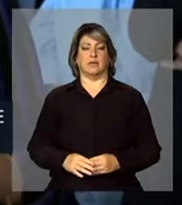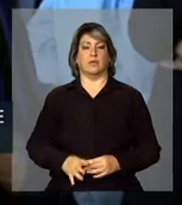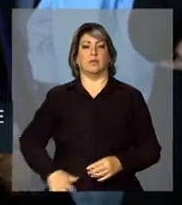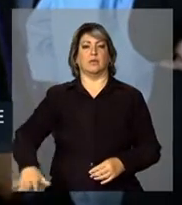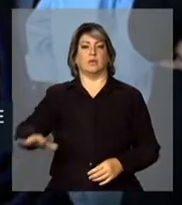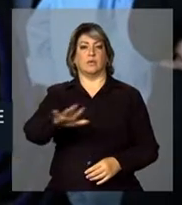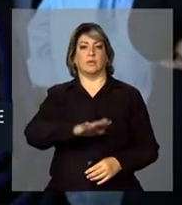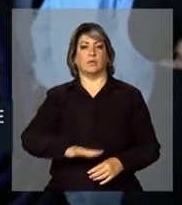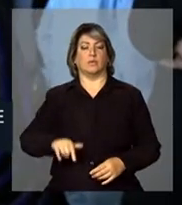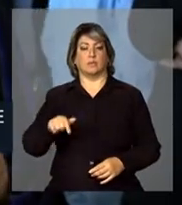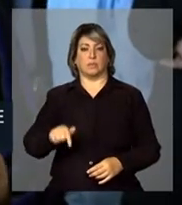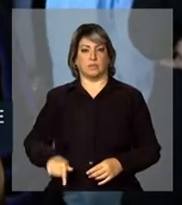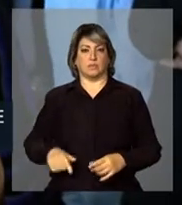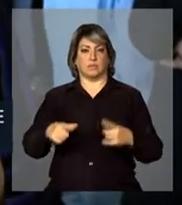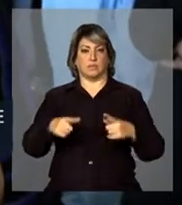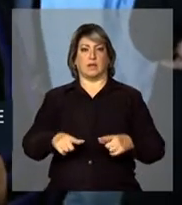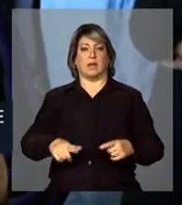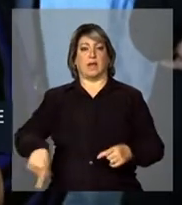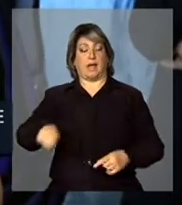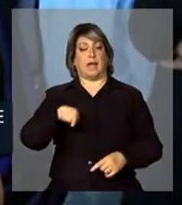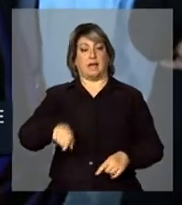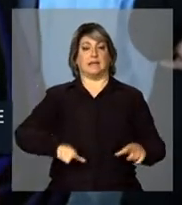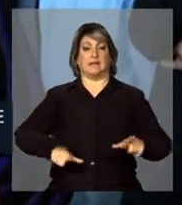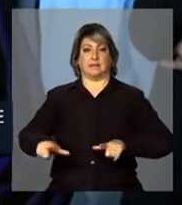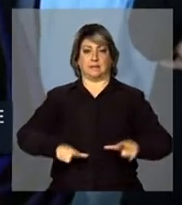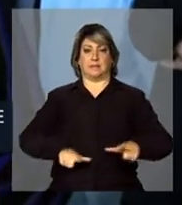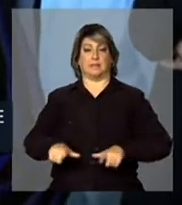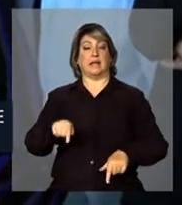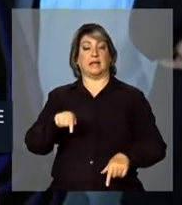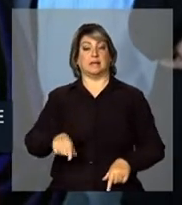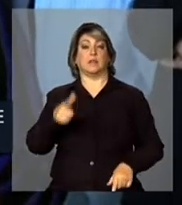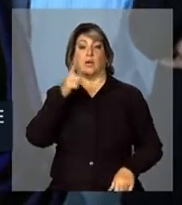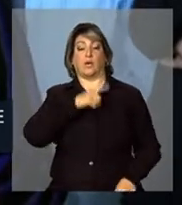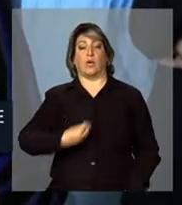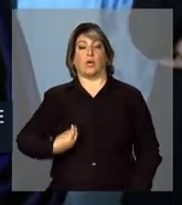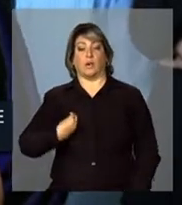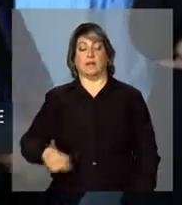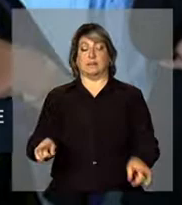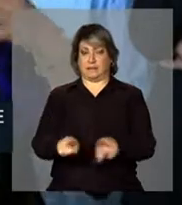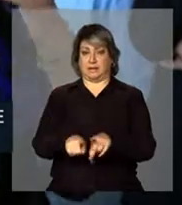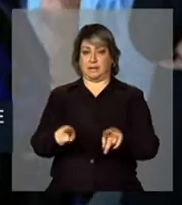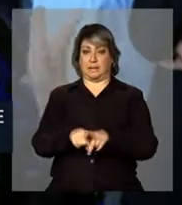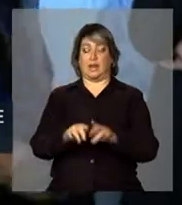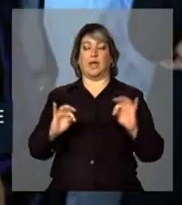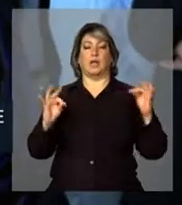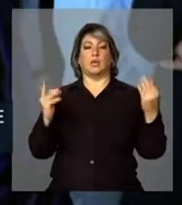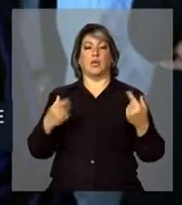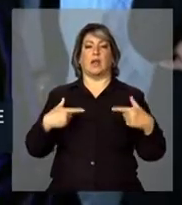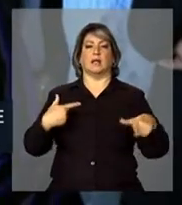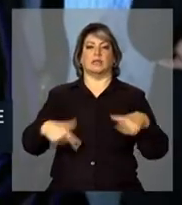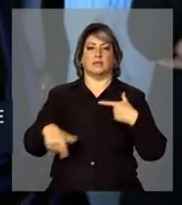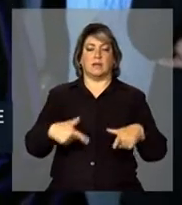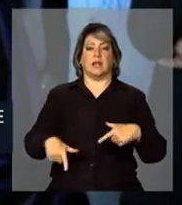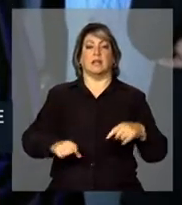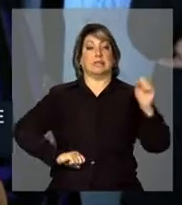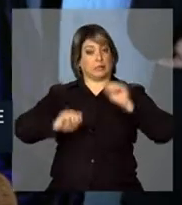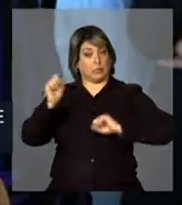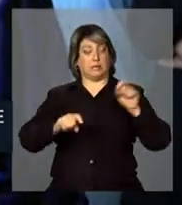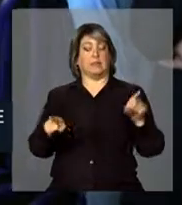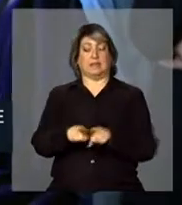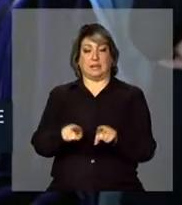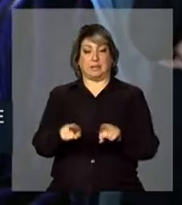essa atividade. Isso acontece também em todas as atividades, na indústria também